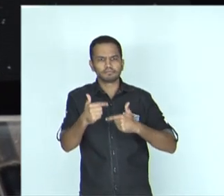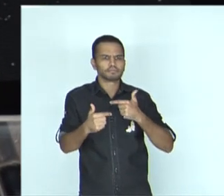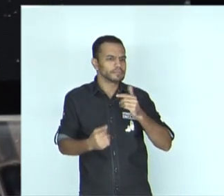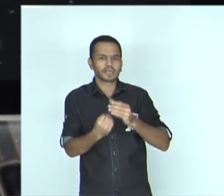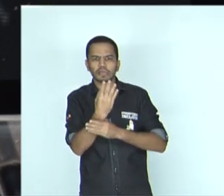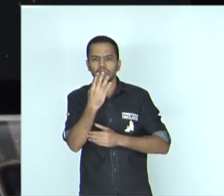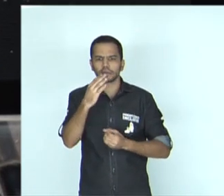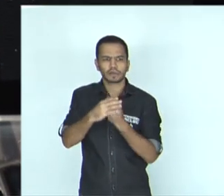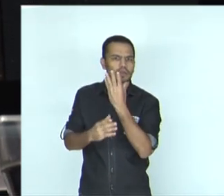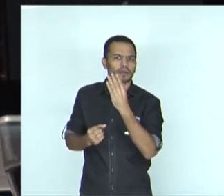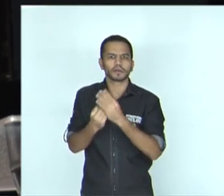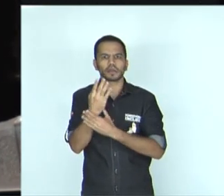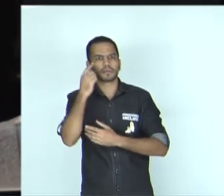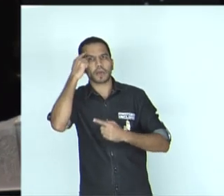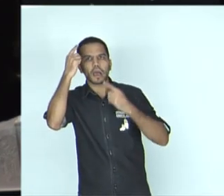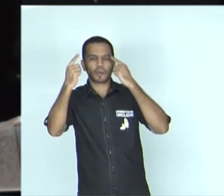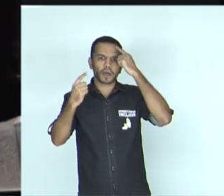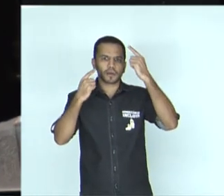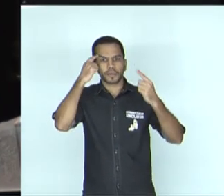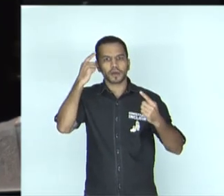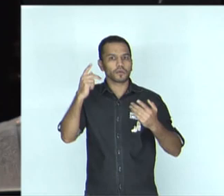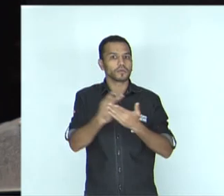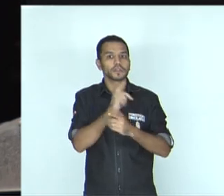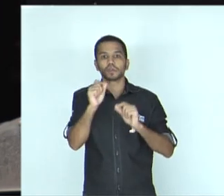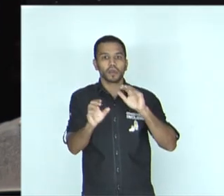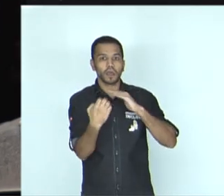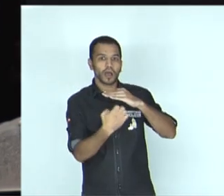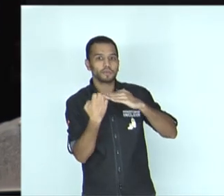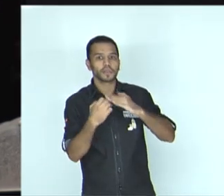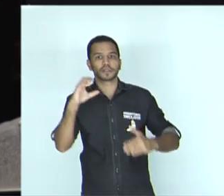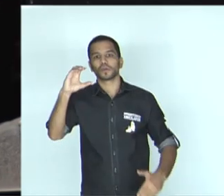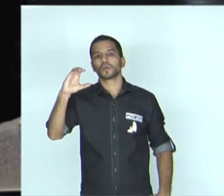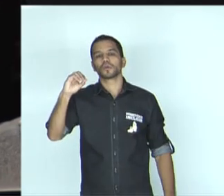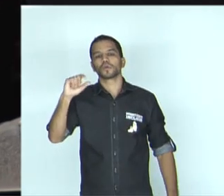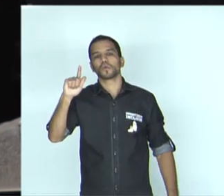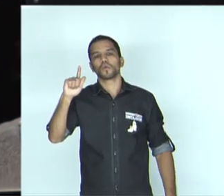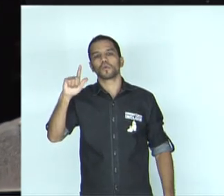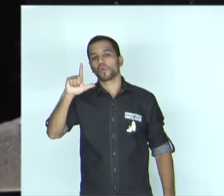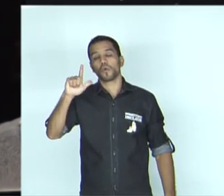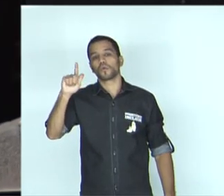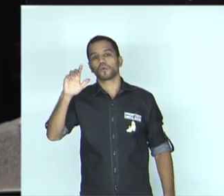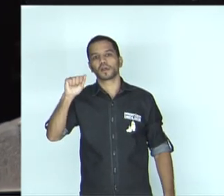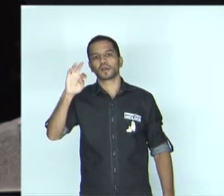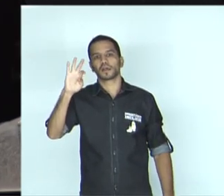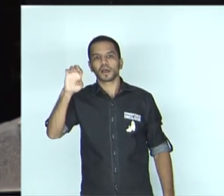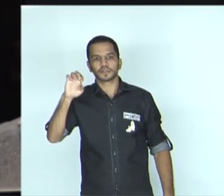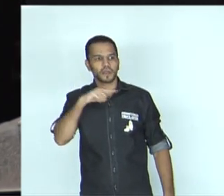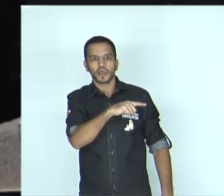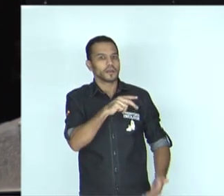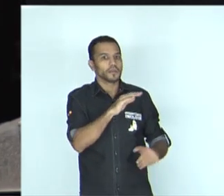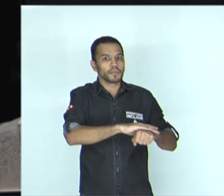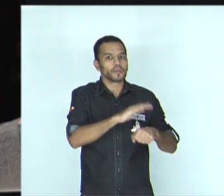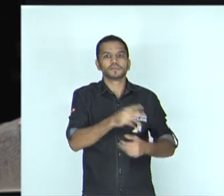pessoal. E aí Colgate faz uma conta. E ele dá 10% de tudo que ele ganha para a obra de Deus.